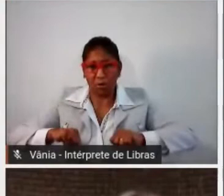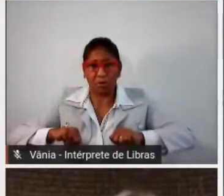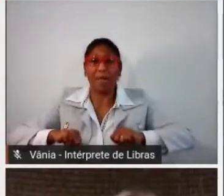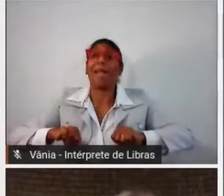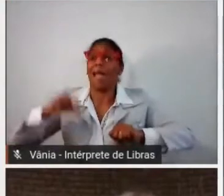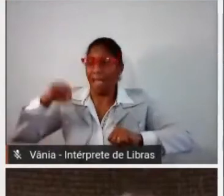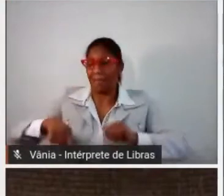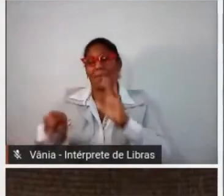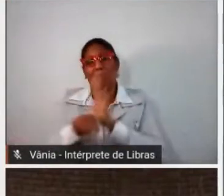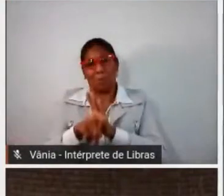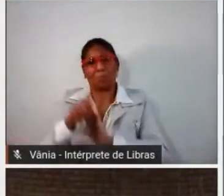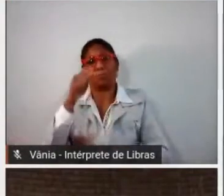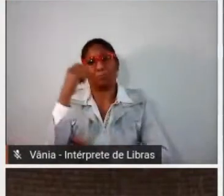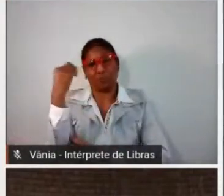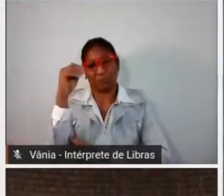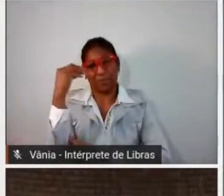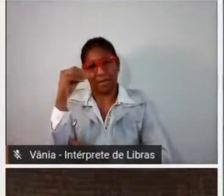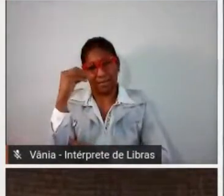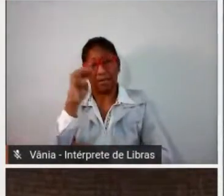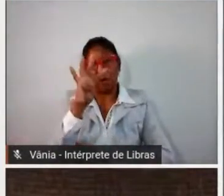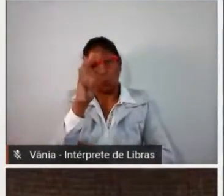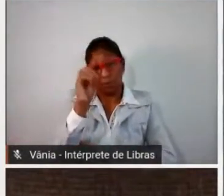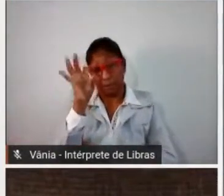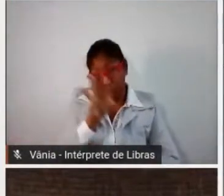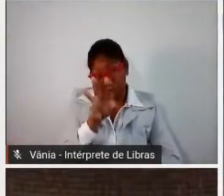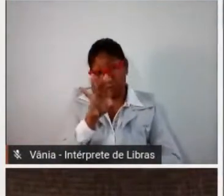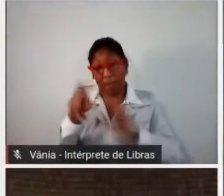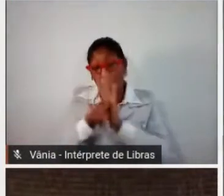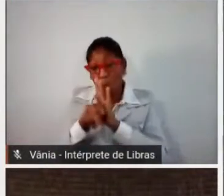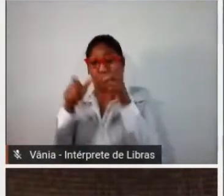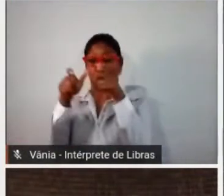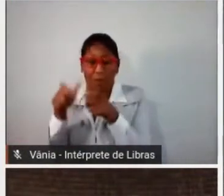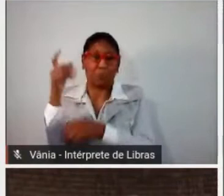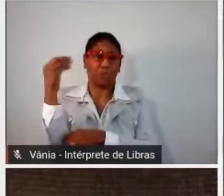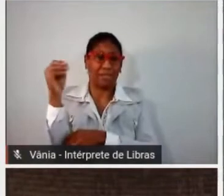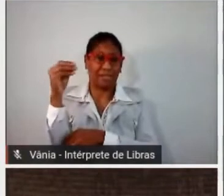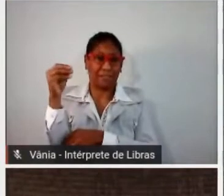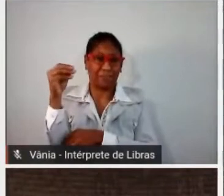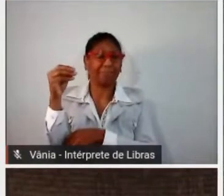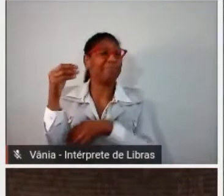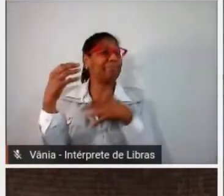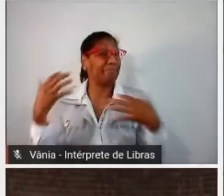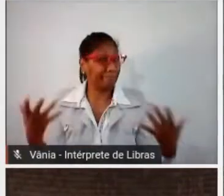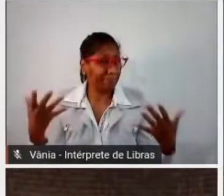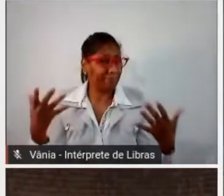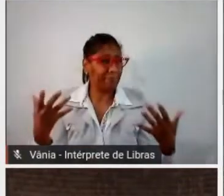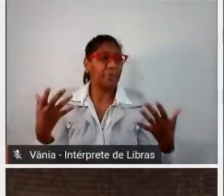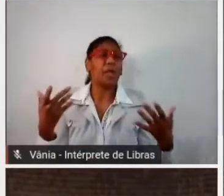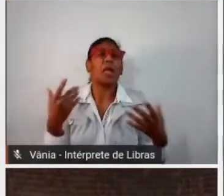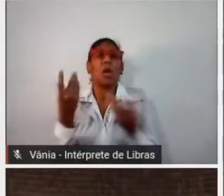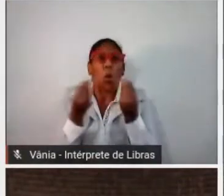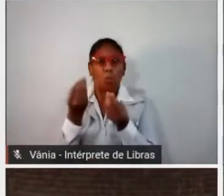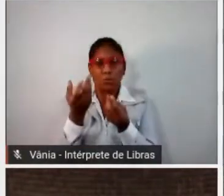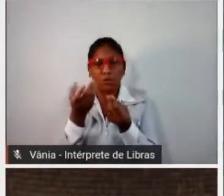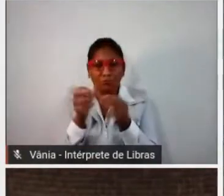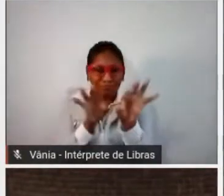praticamente metade, né, mais de 40% dos casos ativos. E quando a gente distribui isso, a gente olha